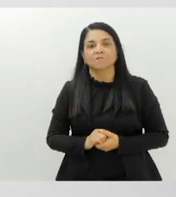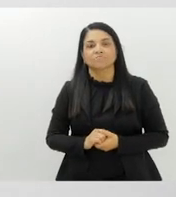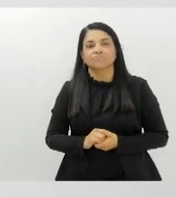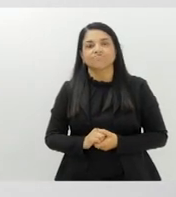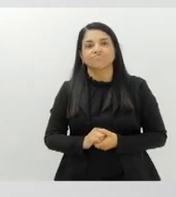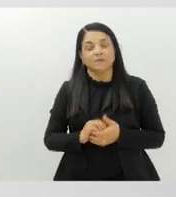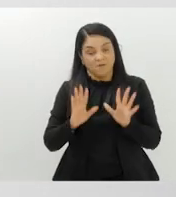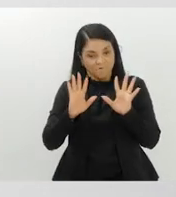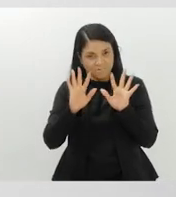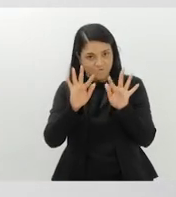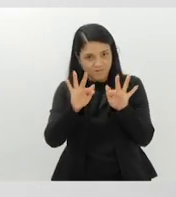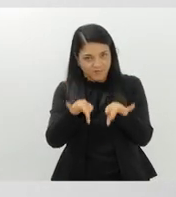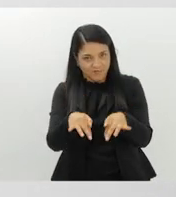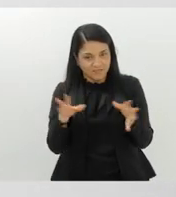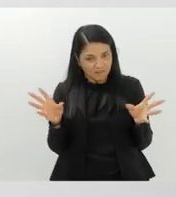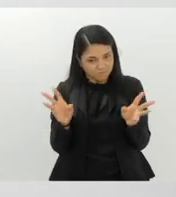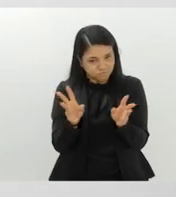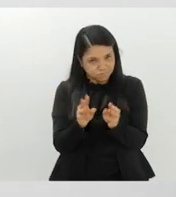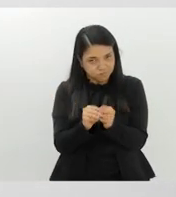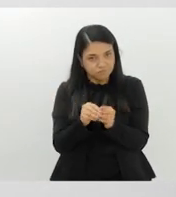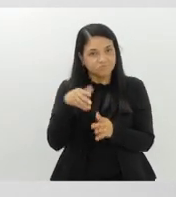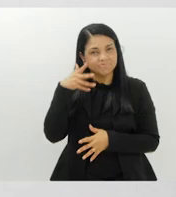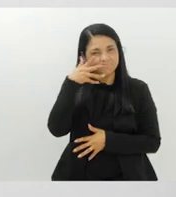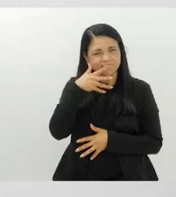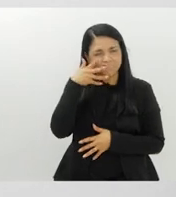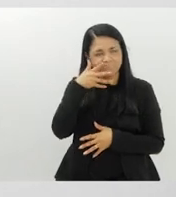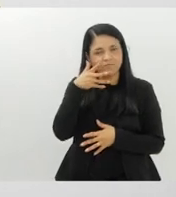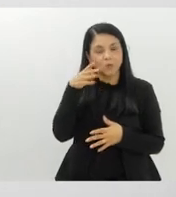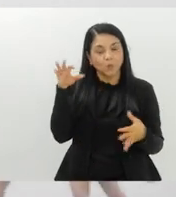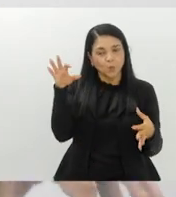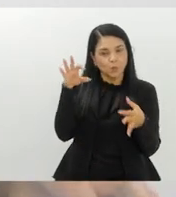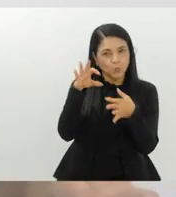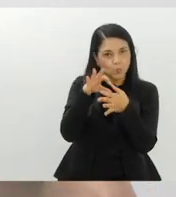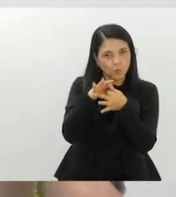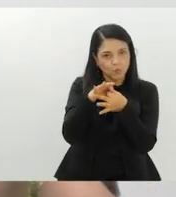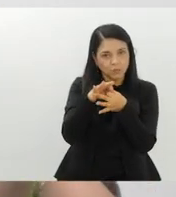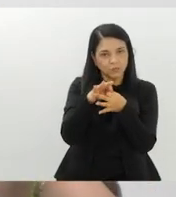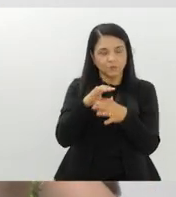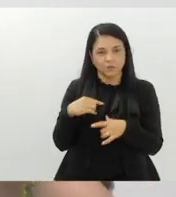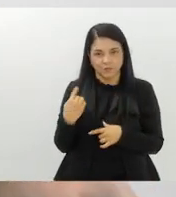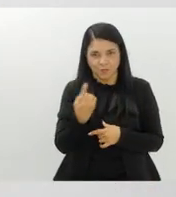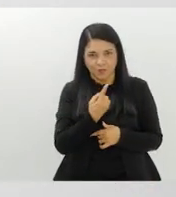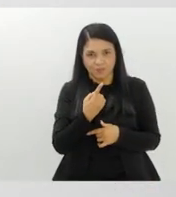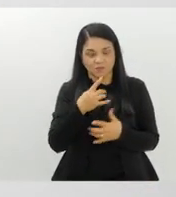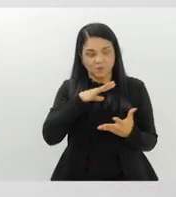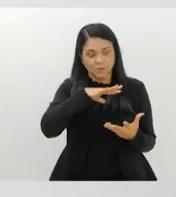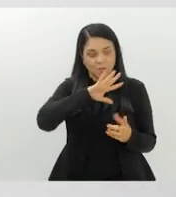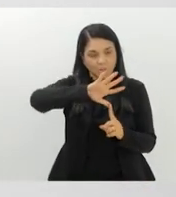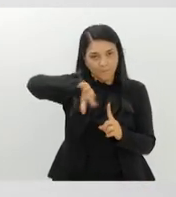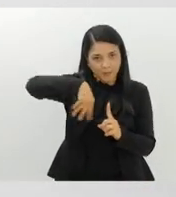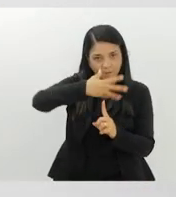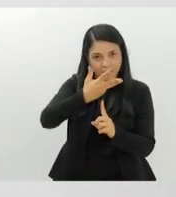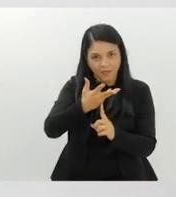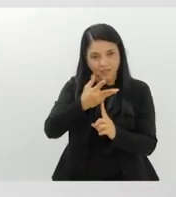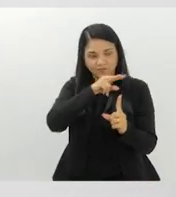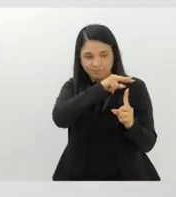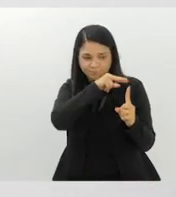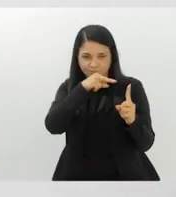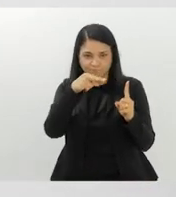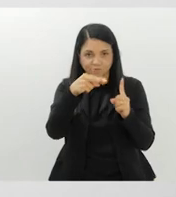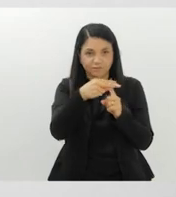acho que para terminar, a gente, unindo o meio ambiente, a perspectiva